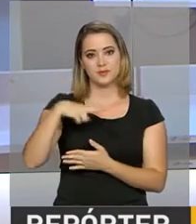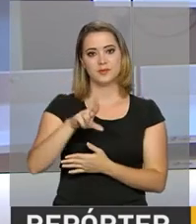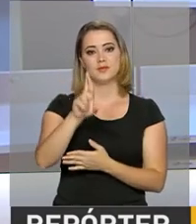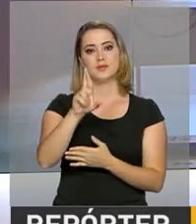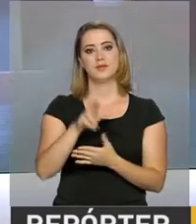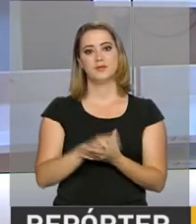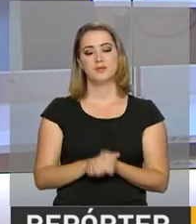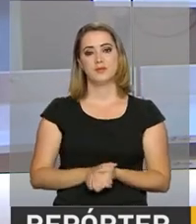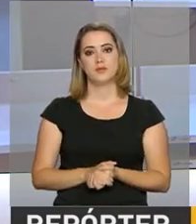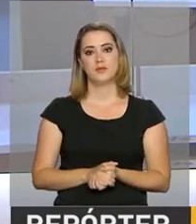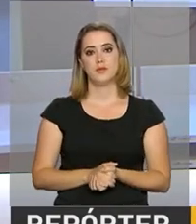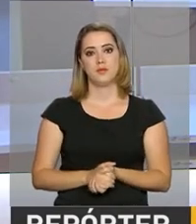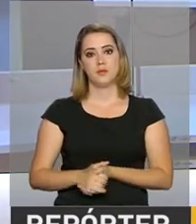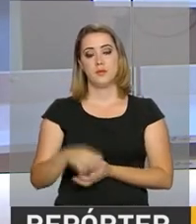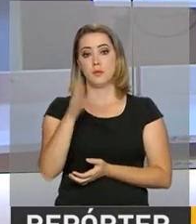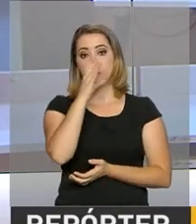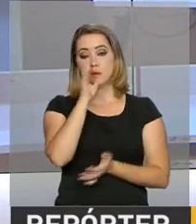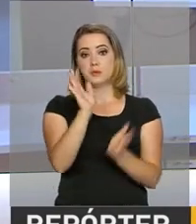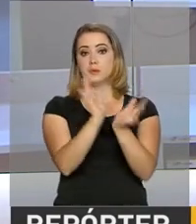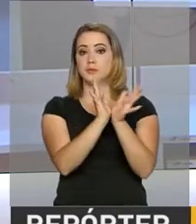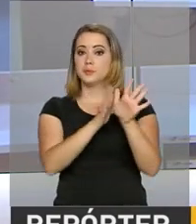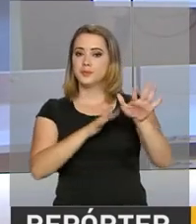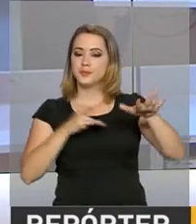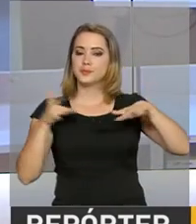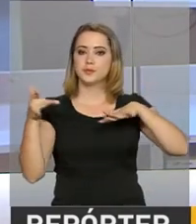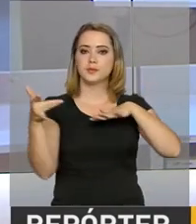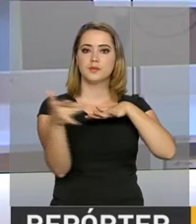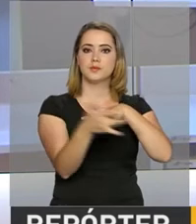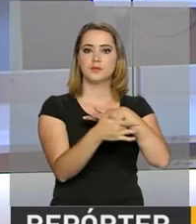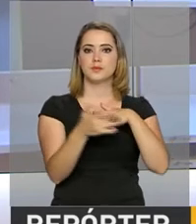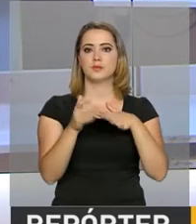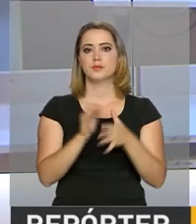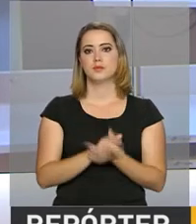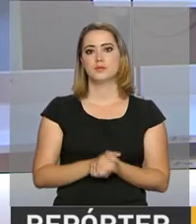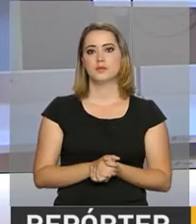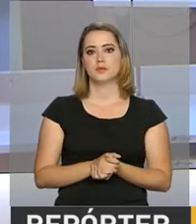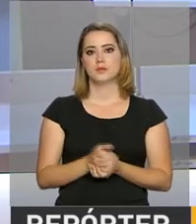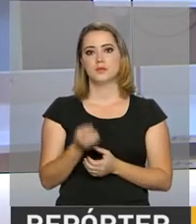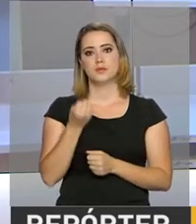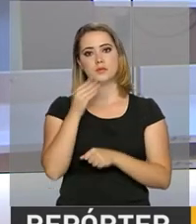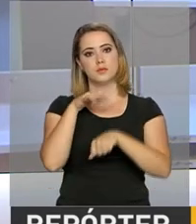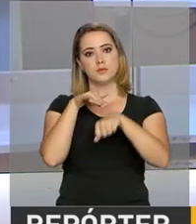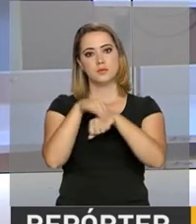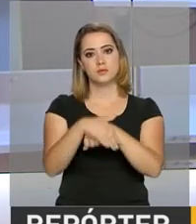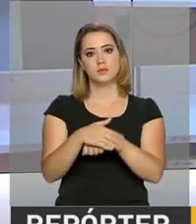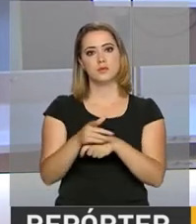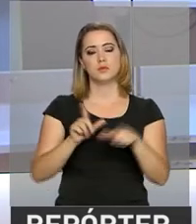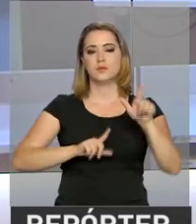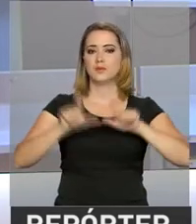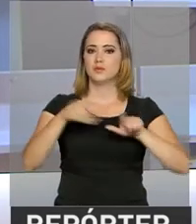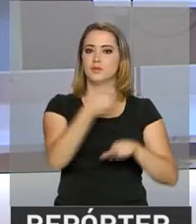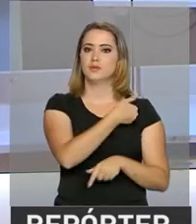do Repórter NBR. Acompanhe as novidades também pelas nossas redes sociais. Boa noite para você.